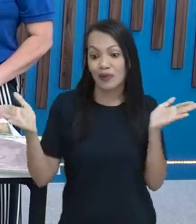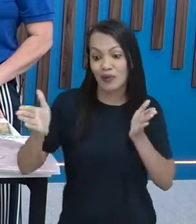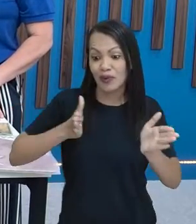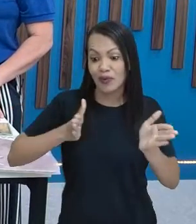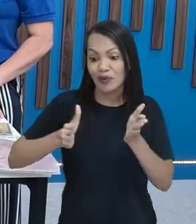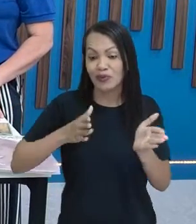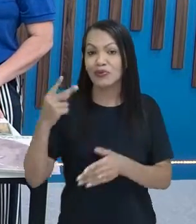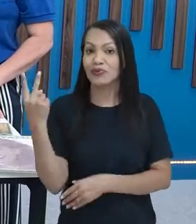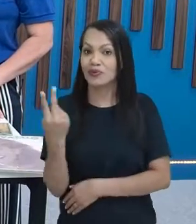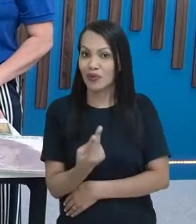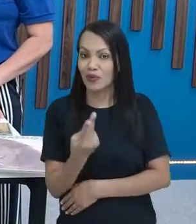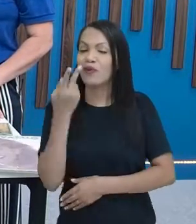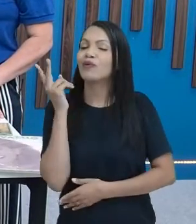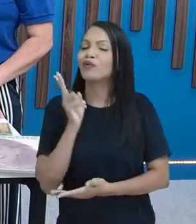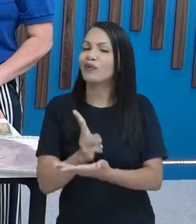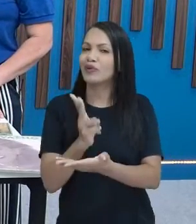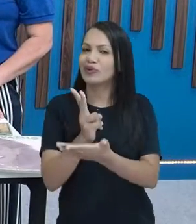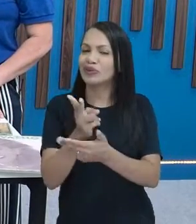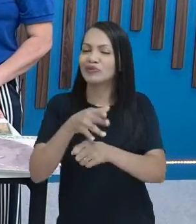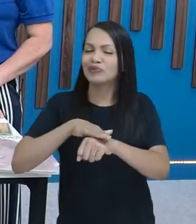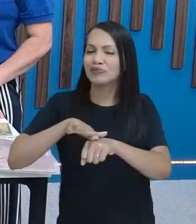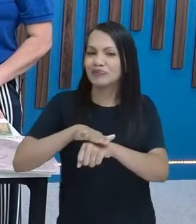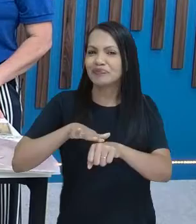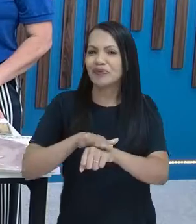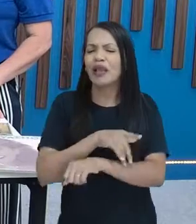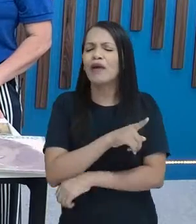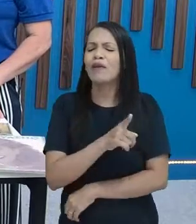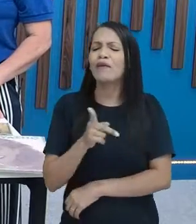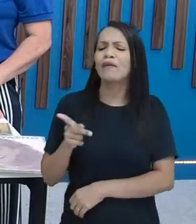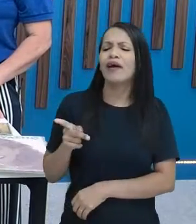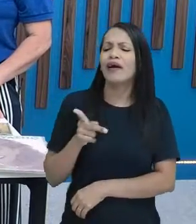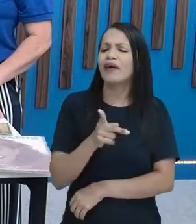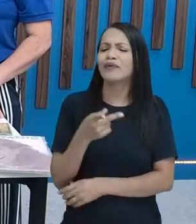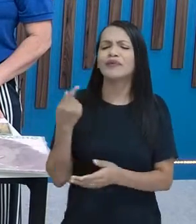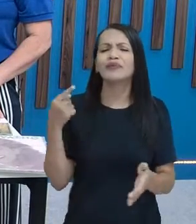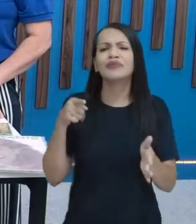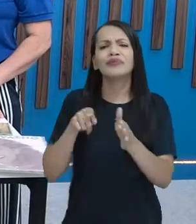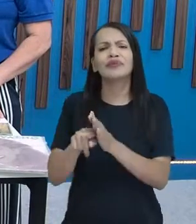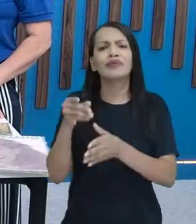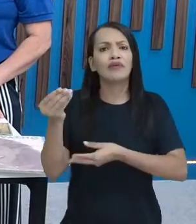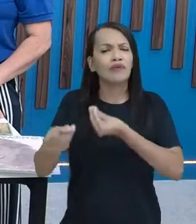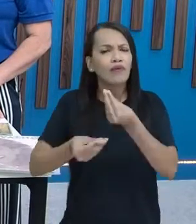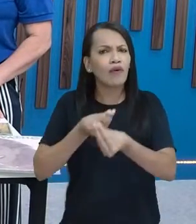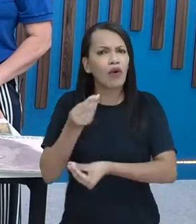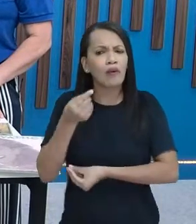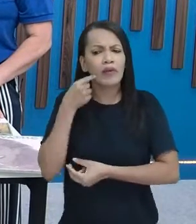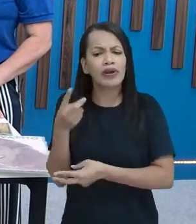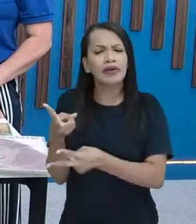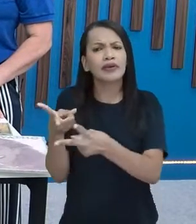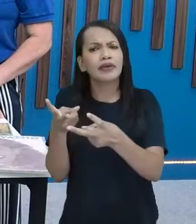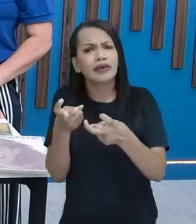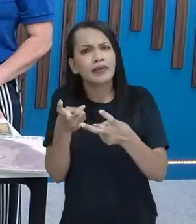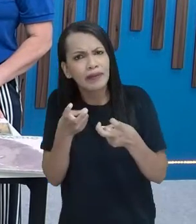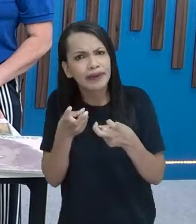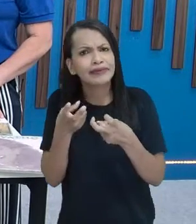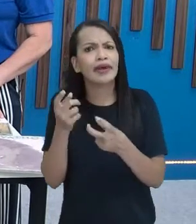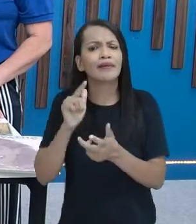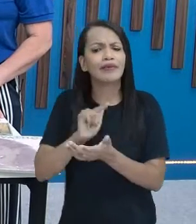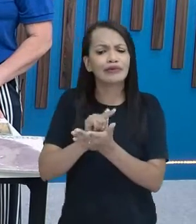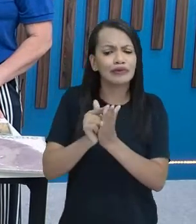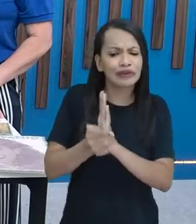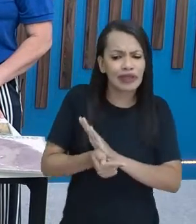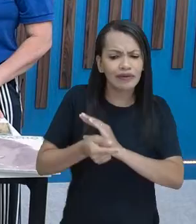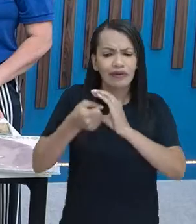conversando e eu pergunto para vocês, como é que a gente identifica um gênero? Como é que